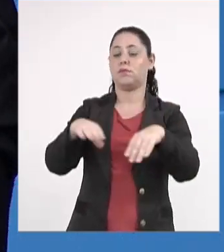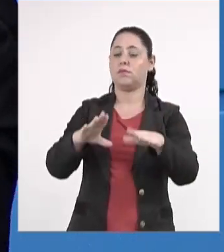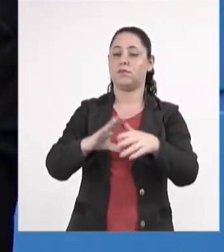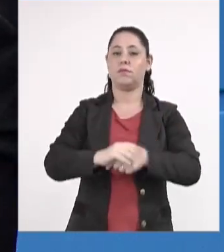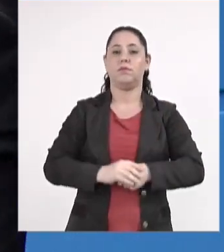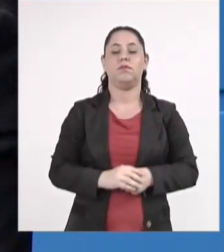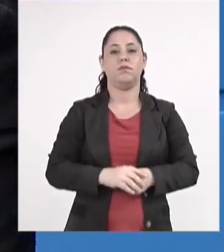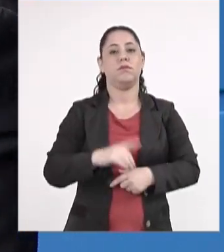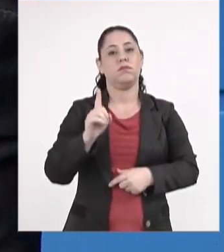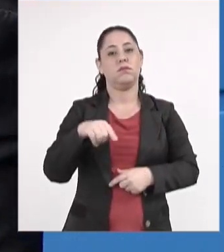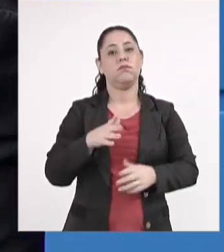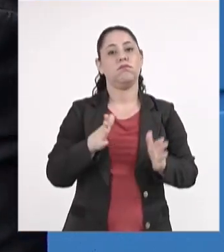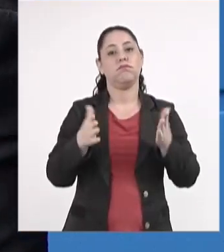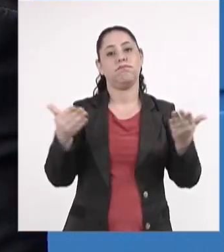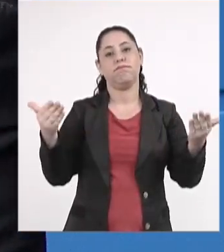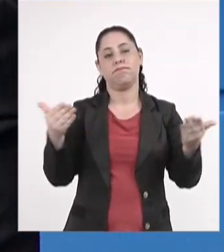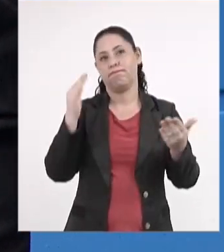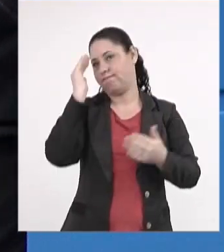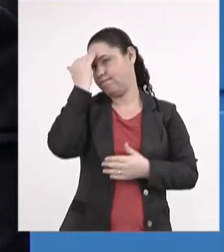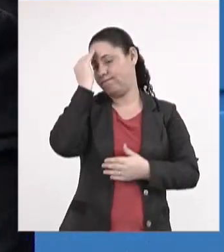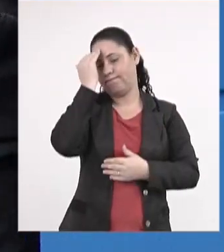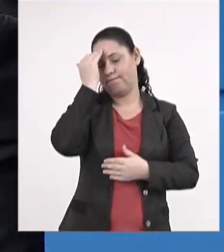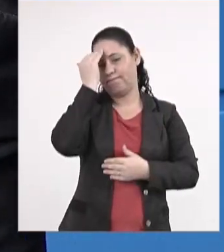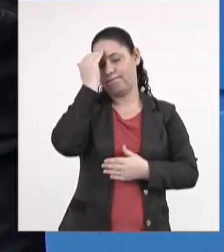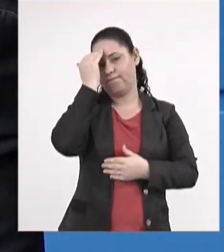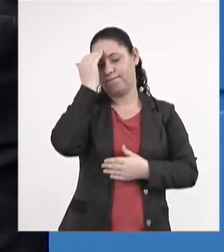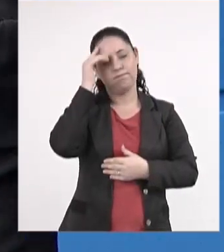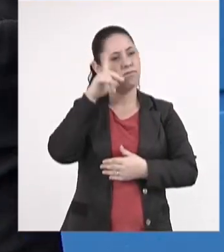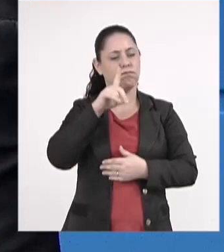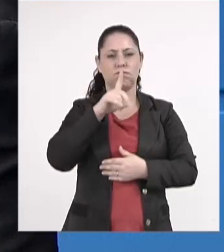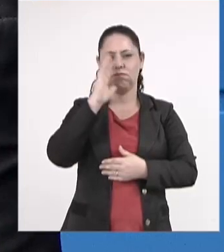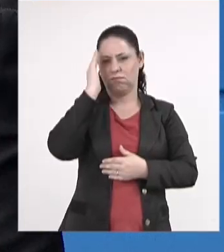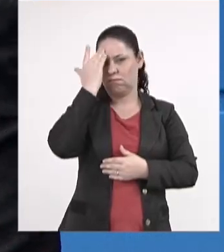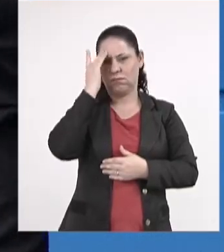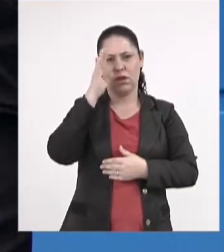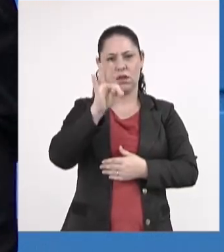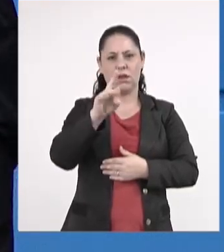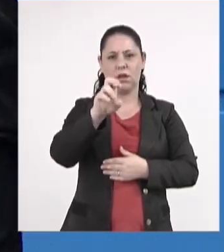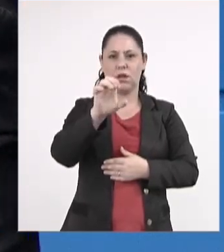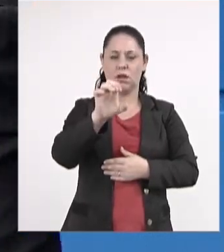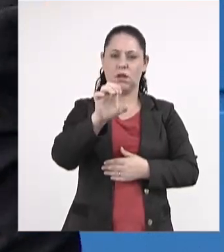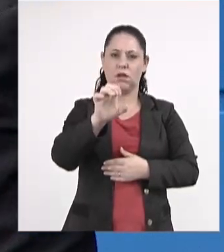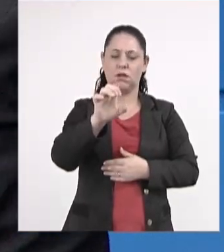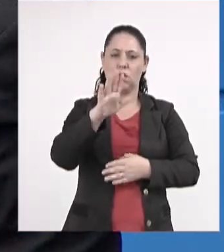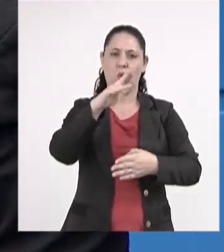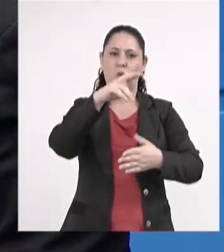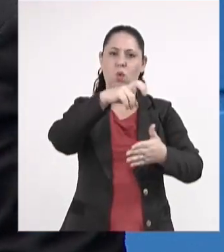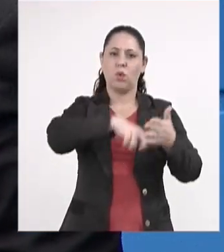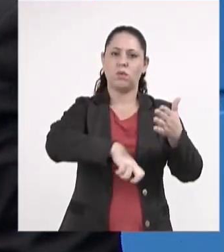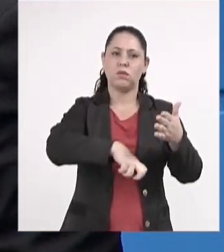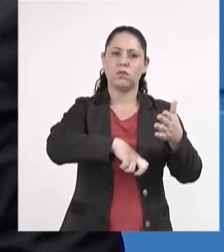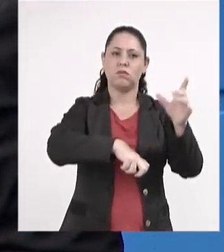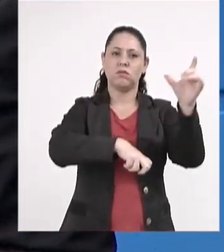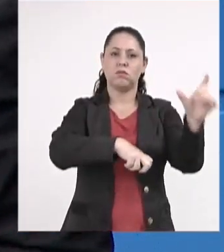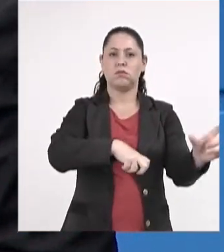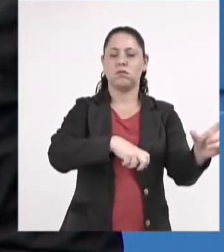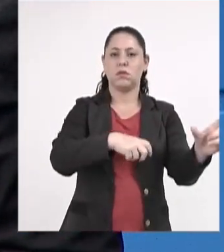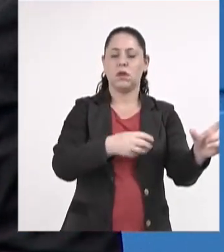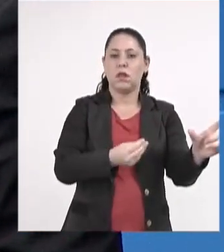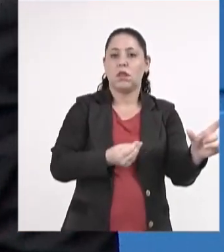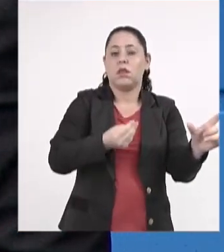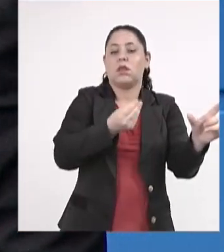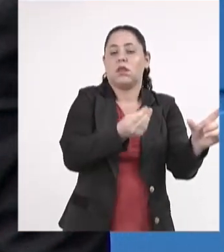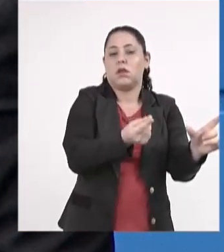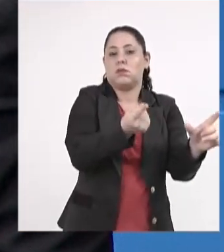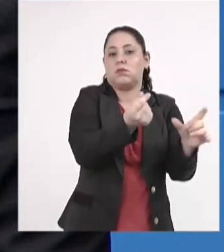essa viabilidade hoje que a gente não entende e eu não consegui entender o próprio TRE ele penalizou quem doou